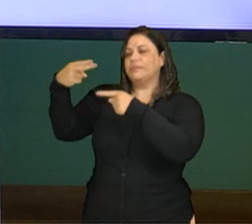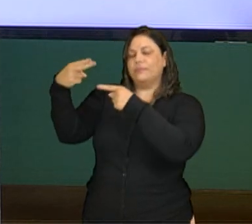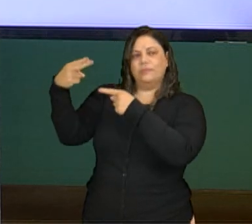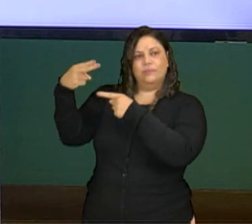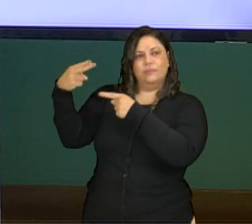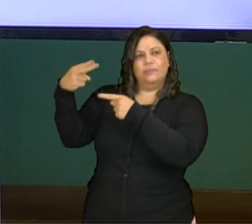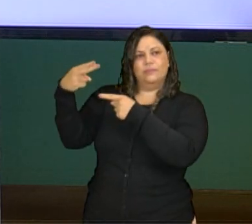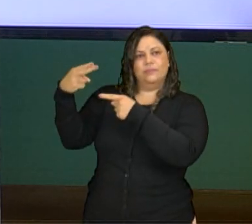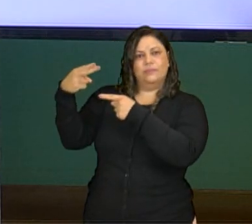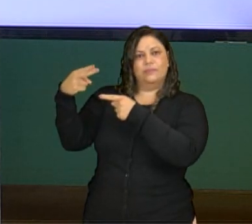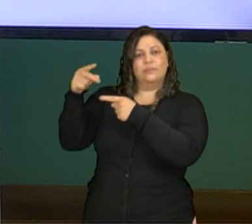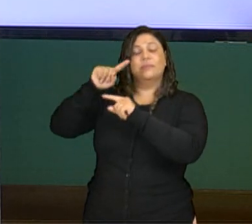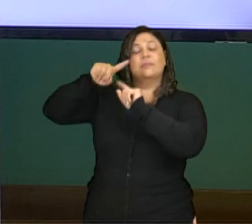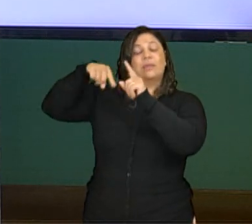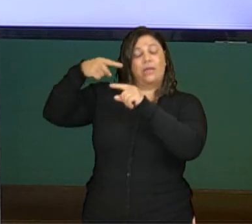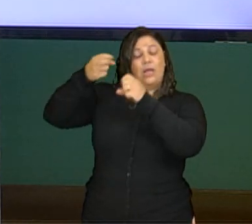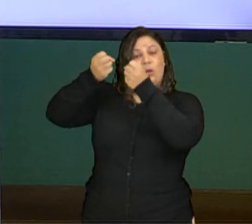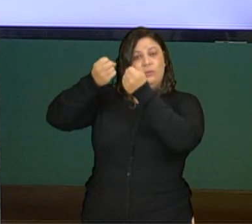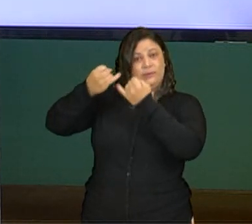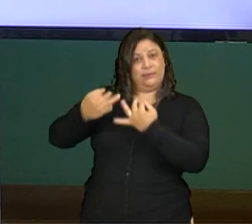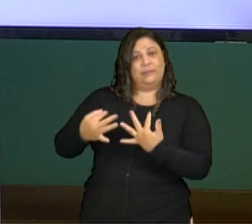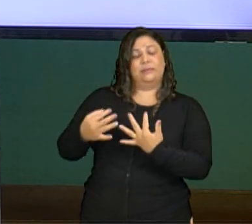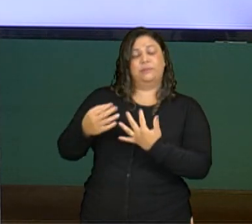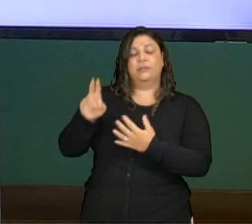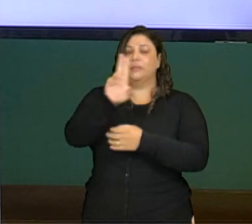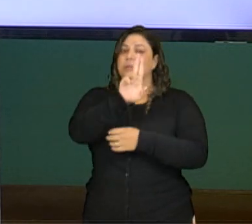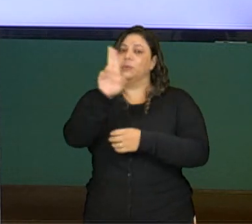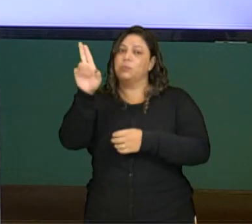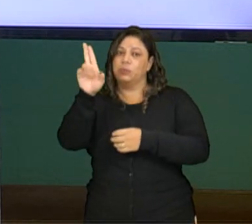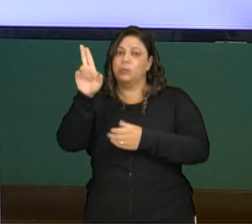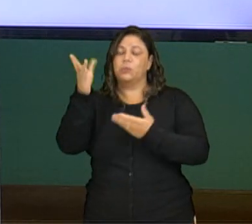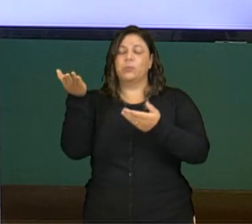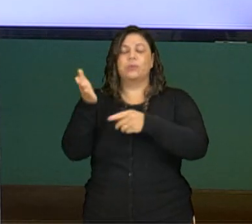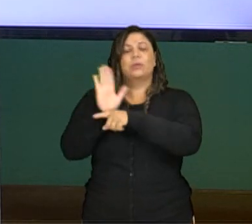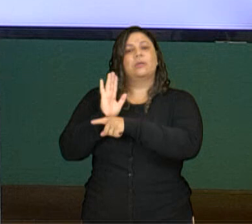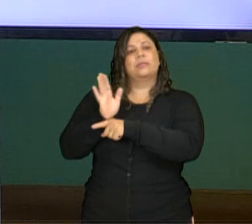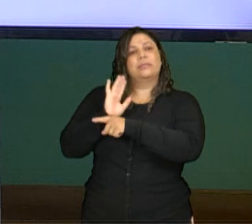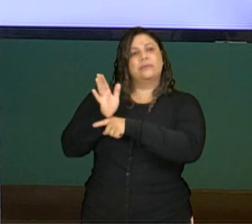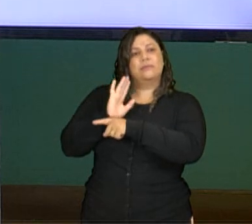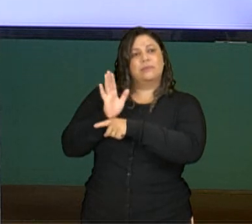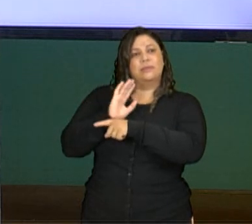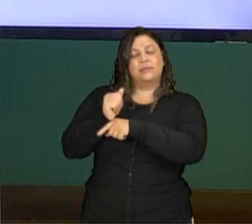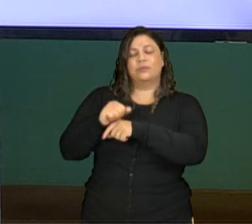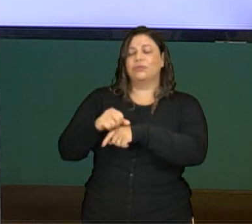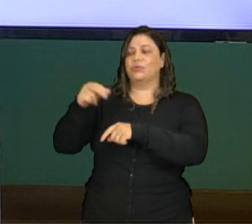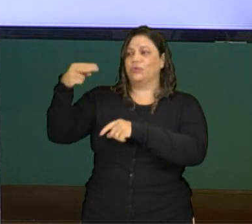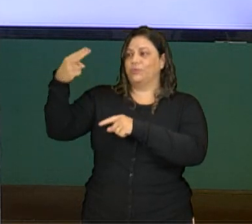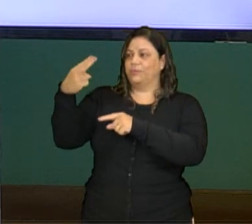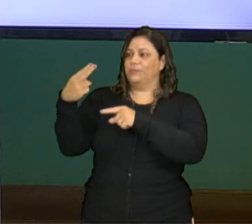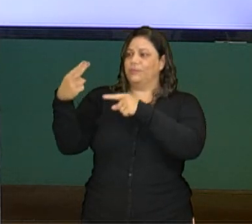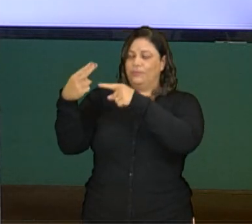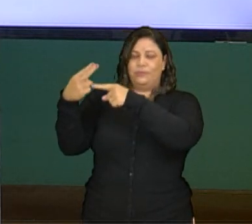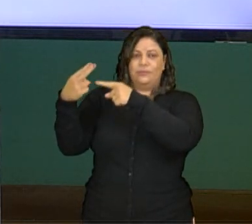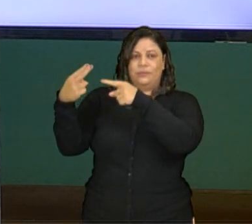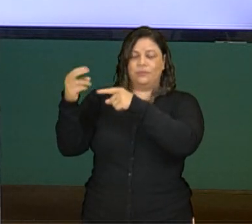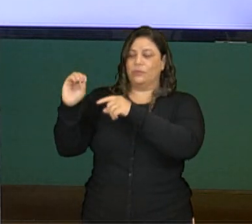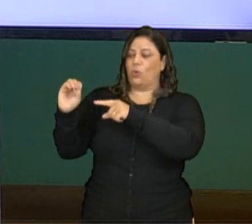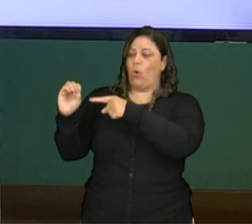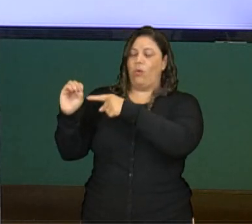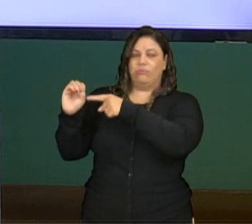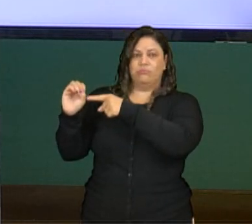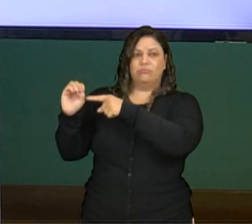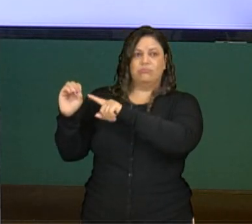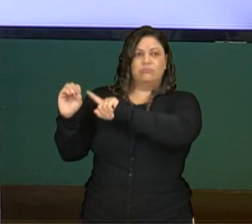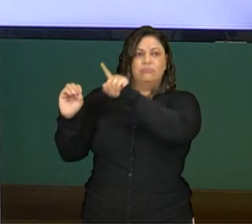já irei falar isso nesse vídeo para você, tá? Aqui nós temos um carboninho efetuando uma ligação dupla com o oxigênio e uma